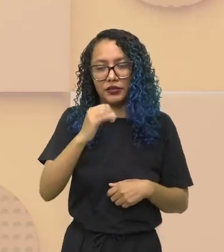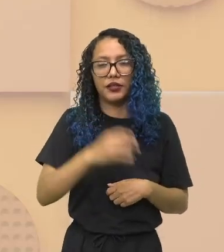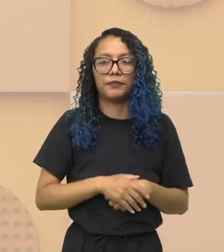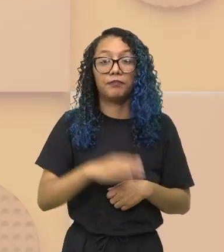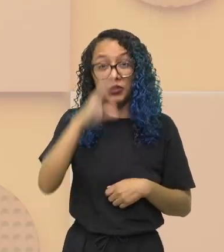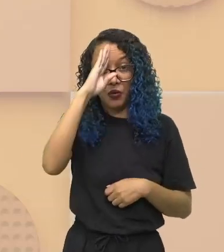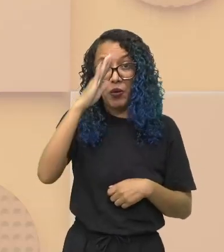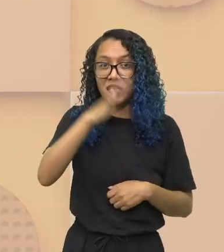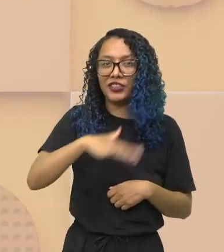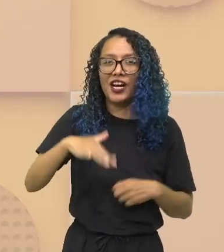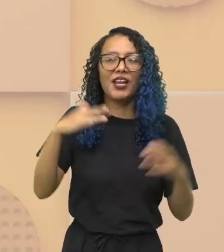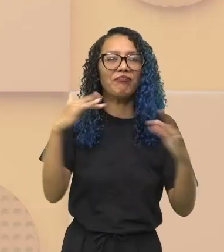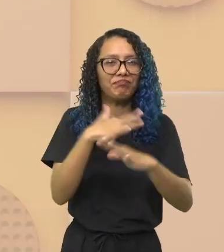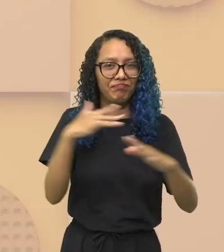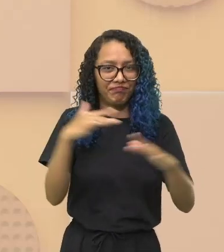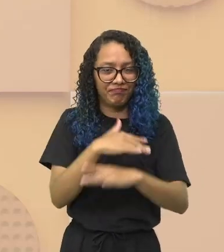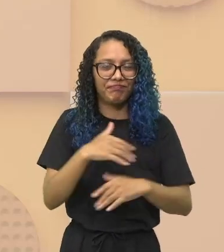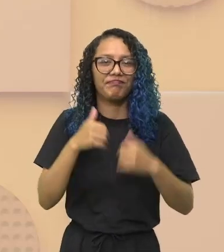um